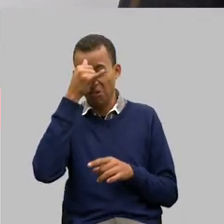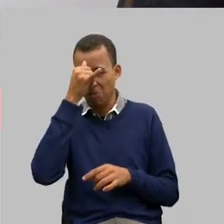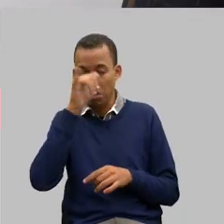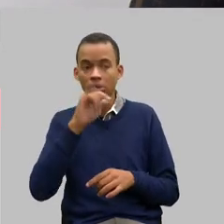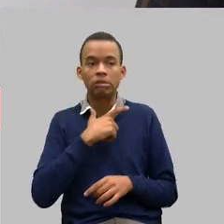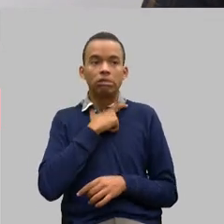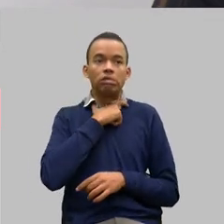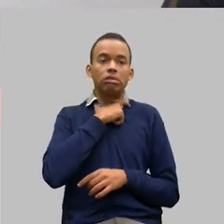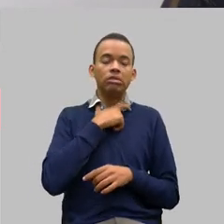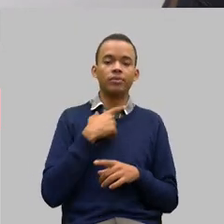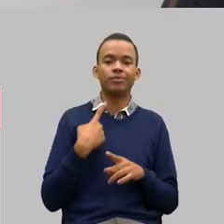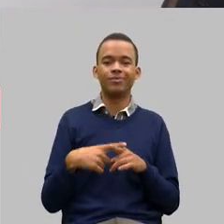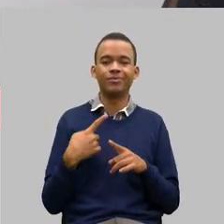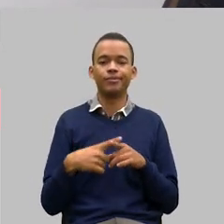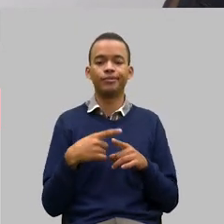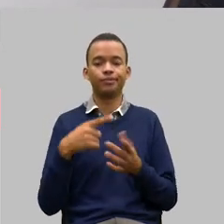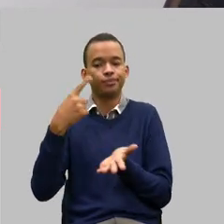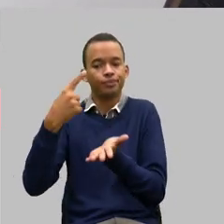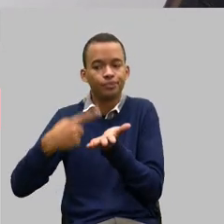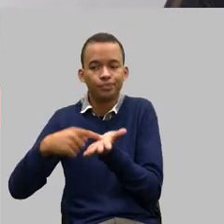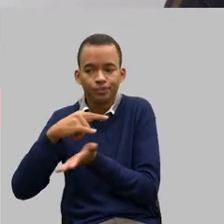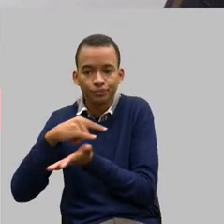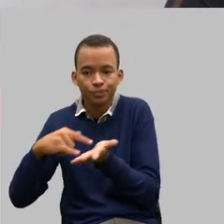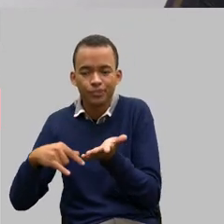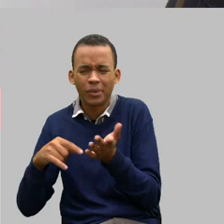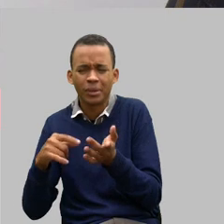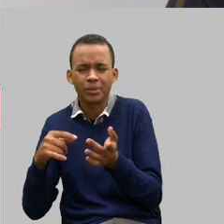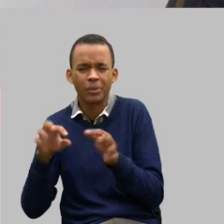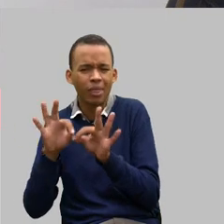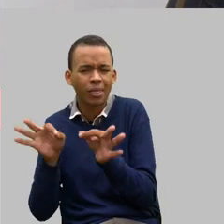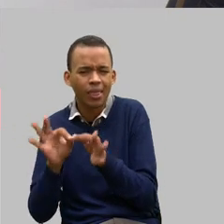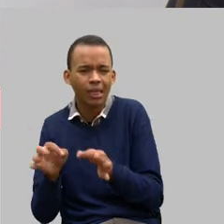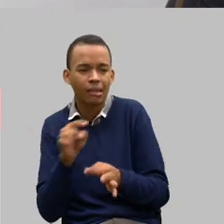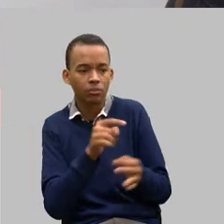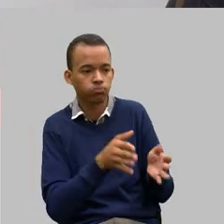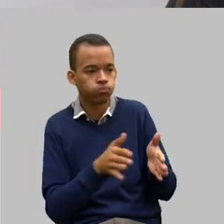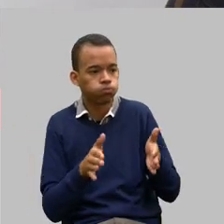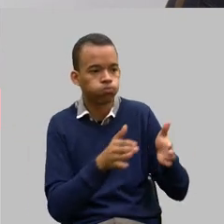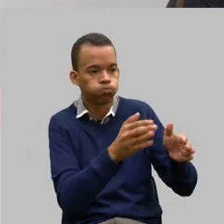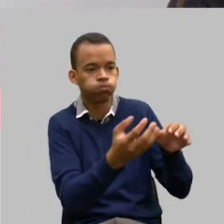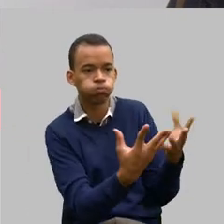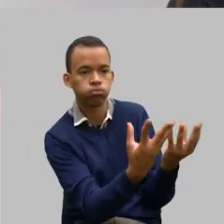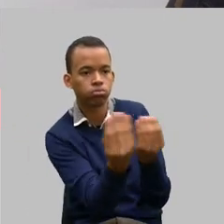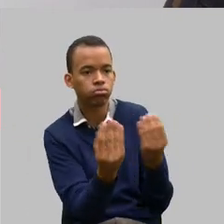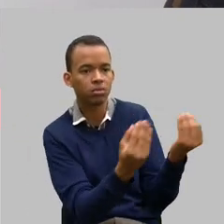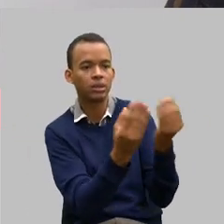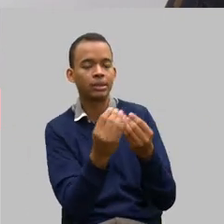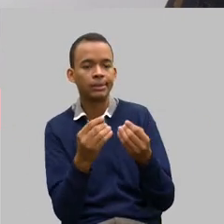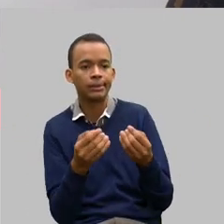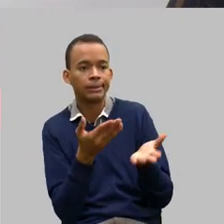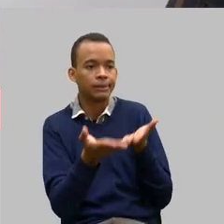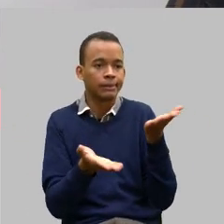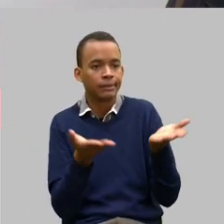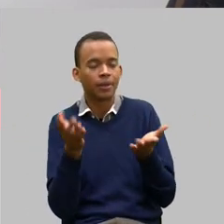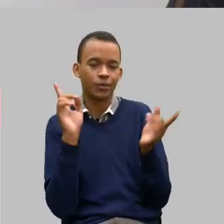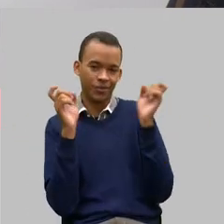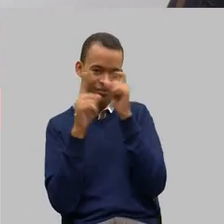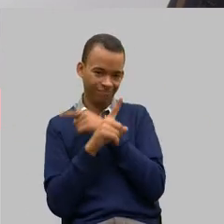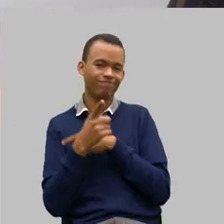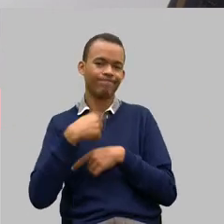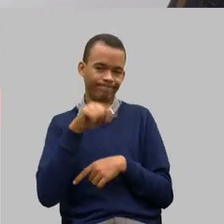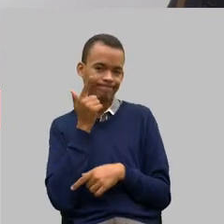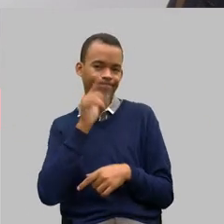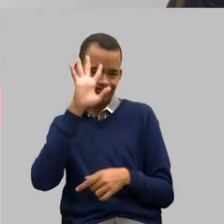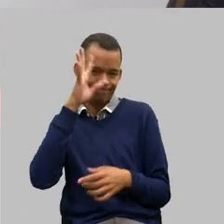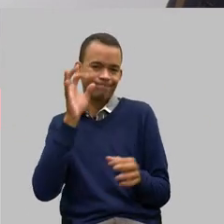contratos pequenos para uma malha tão grande e complexa como a de Minas Gerais e aí a gente divide as nossas atuações em